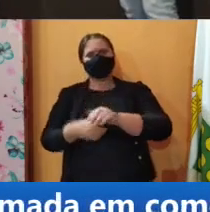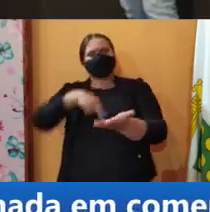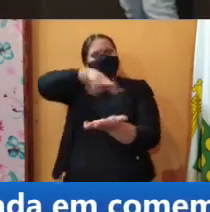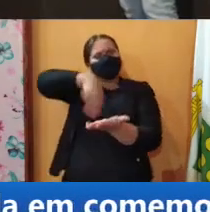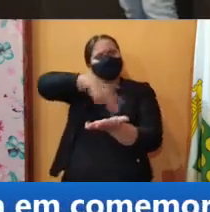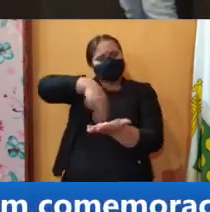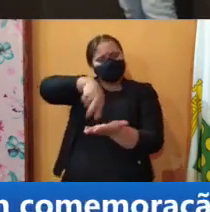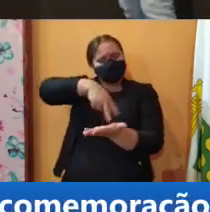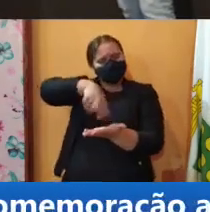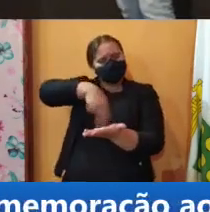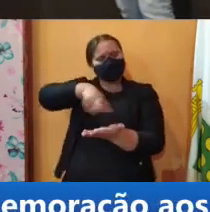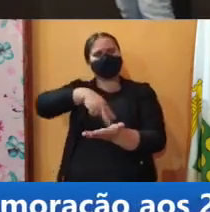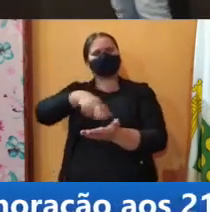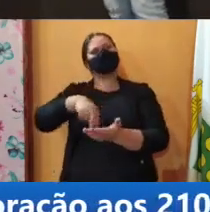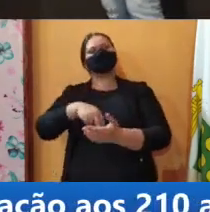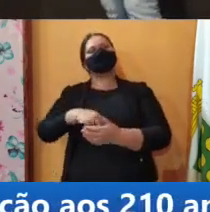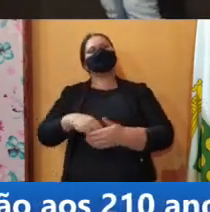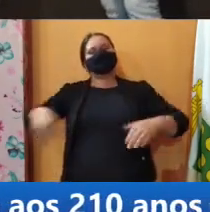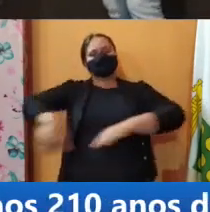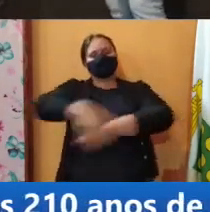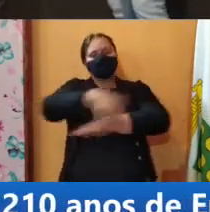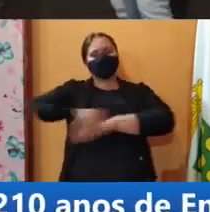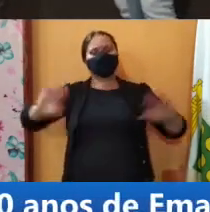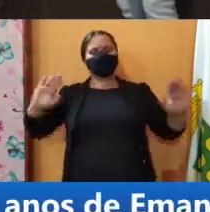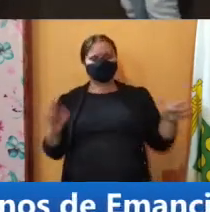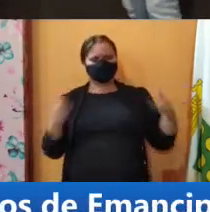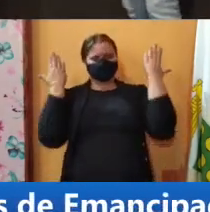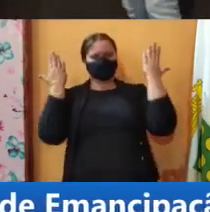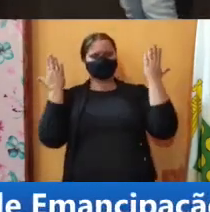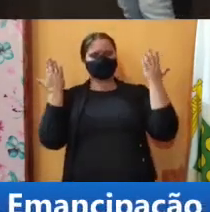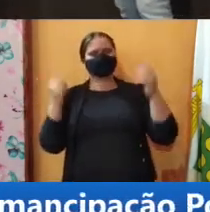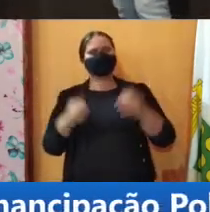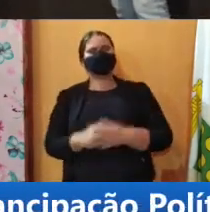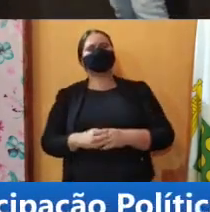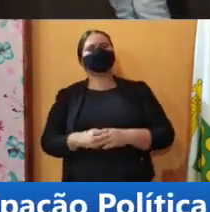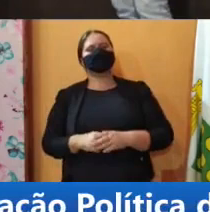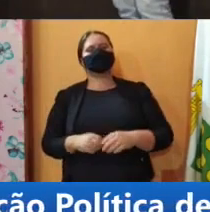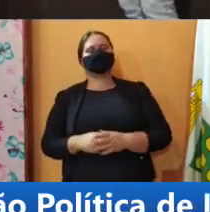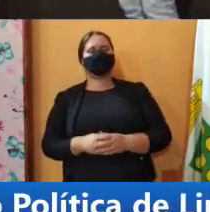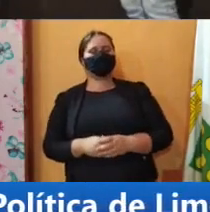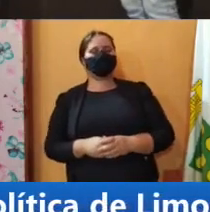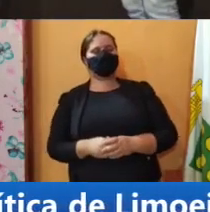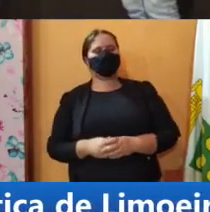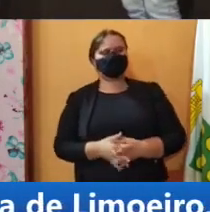Rua da Alegria e do forró de Limoeiro, de Jacques do Pandeiro e de Aldinho do Acordeon.